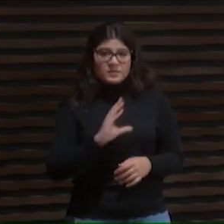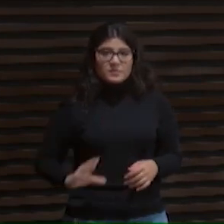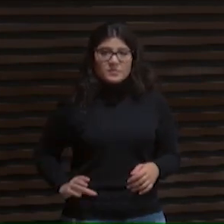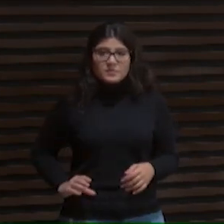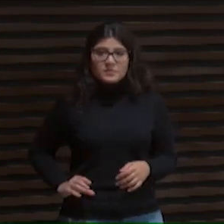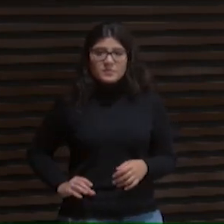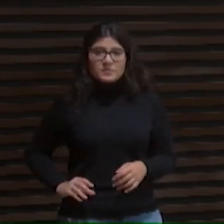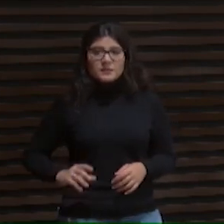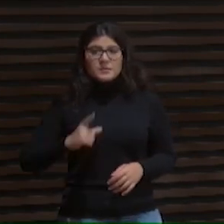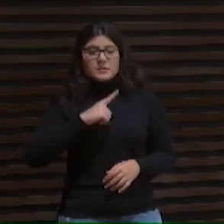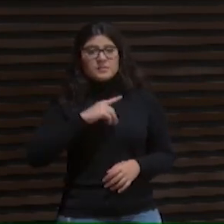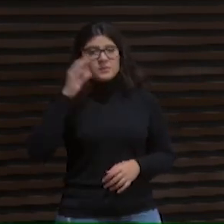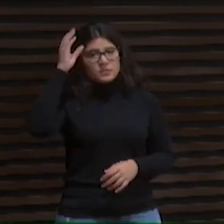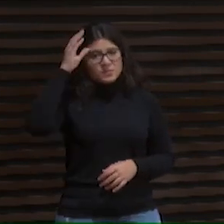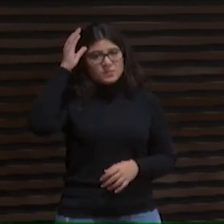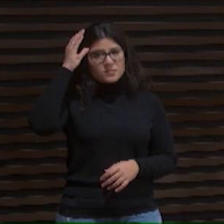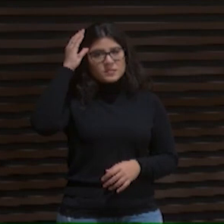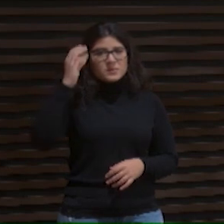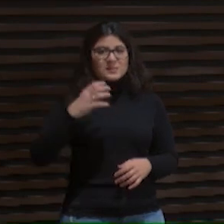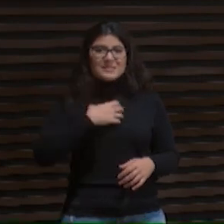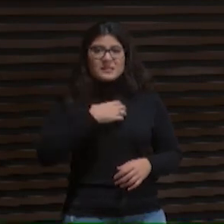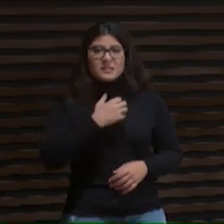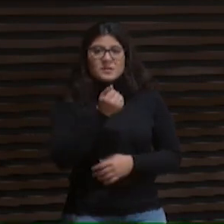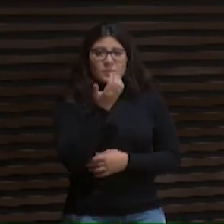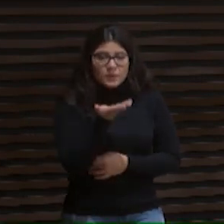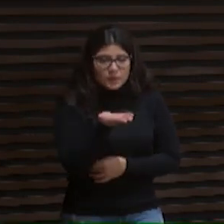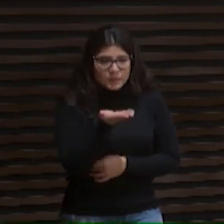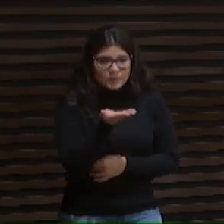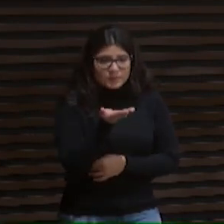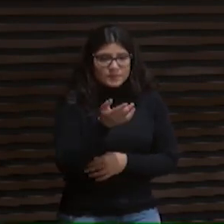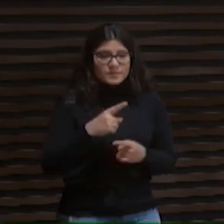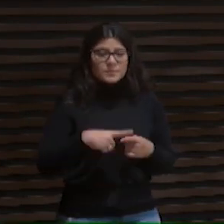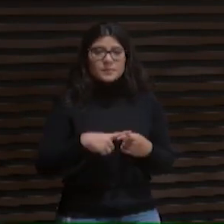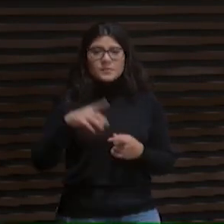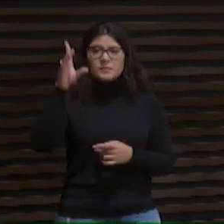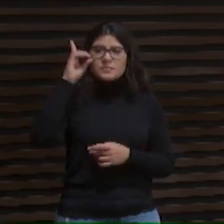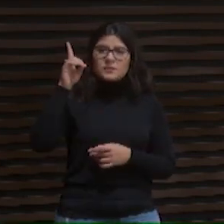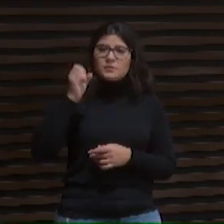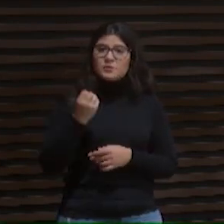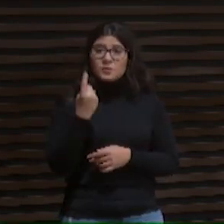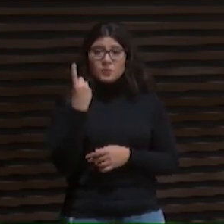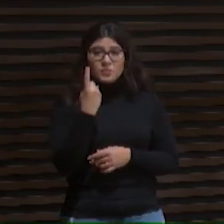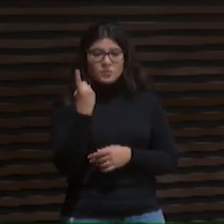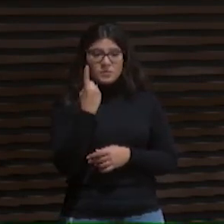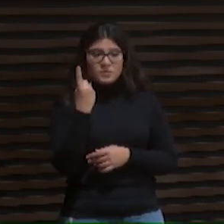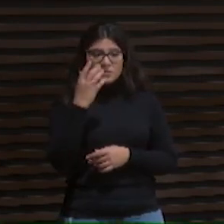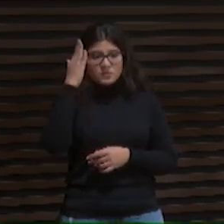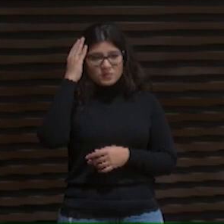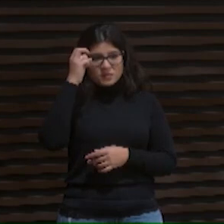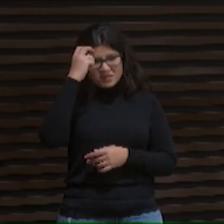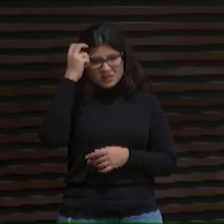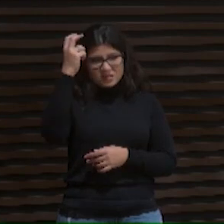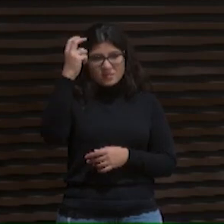a consciência de ser pó, porque ao Deus único e sábio seja dada a